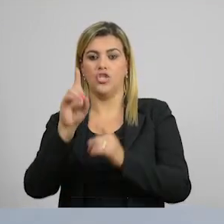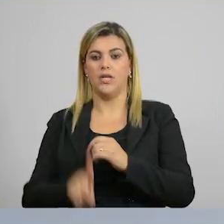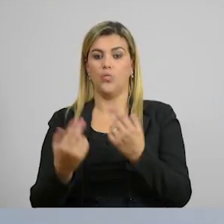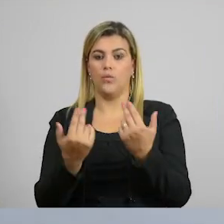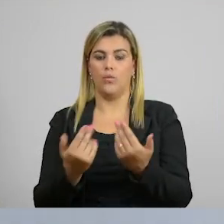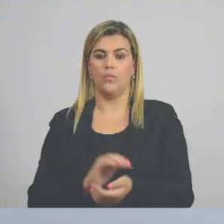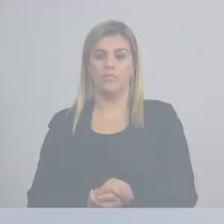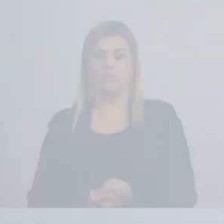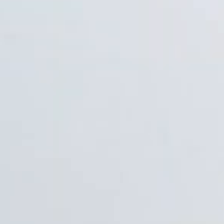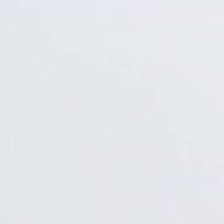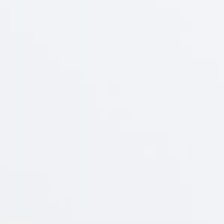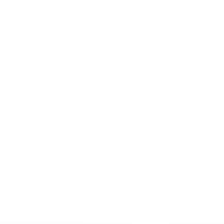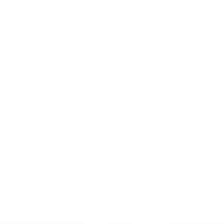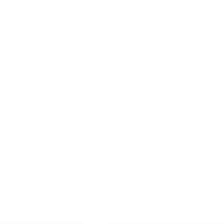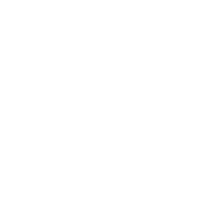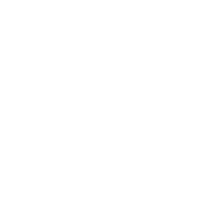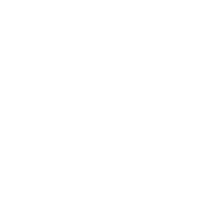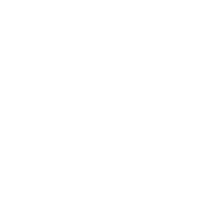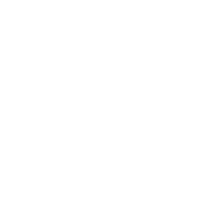iguais.